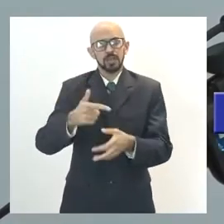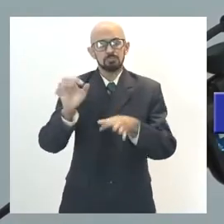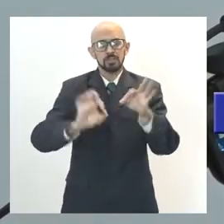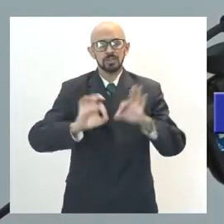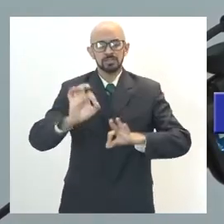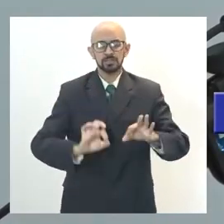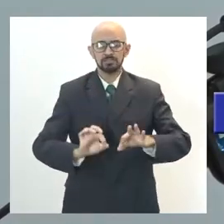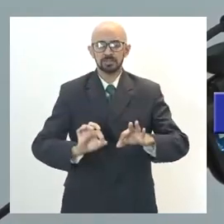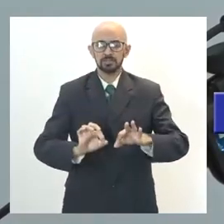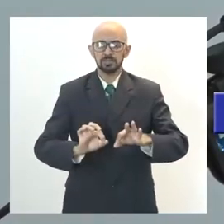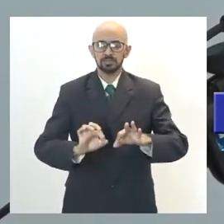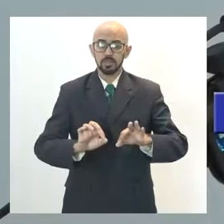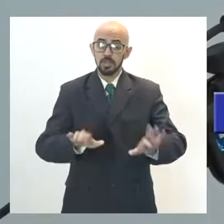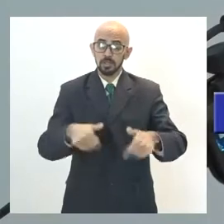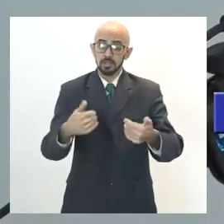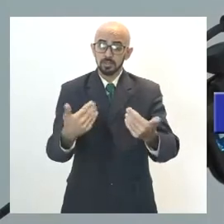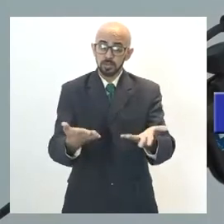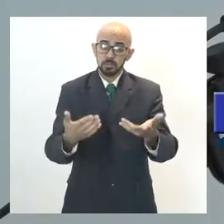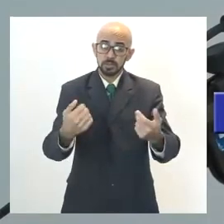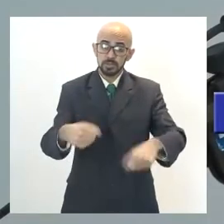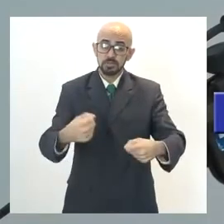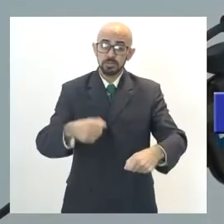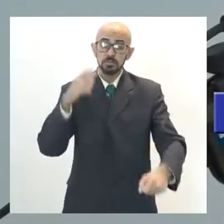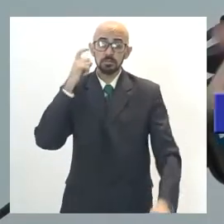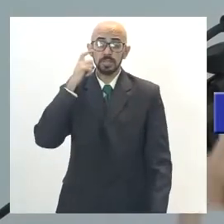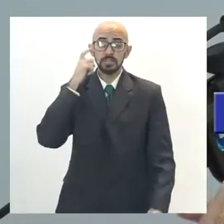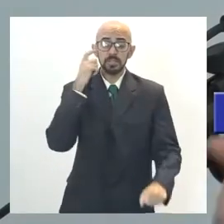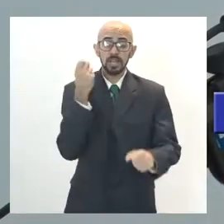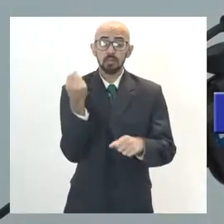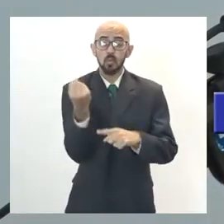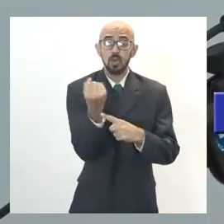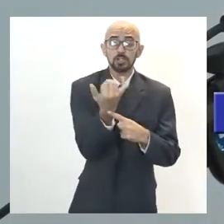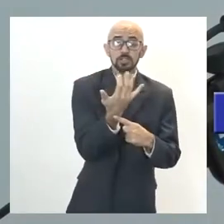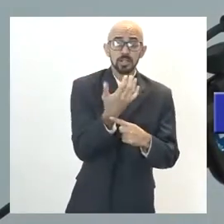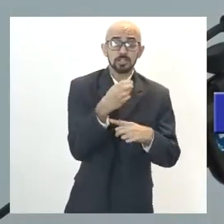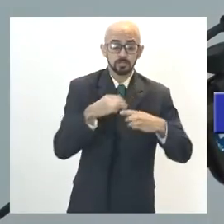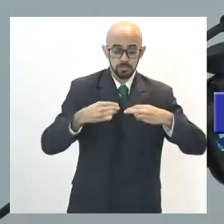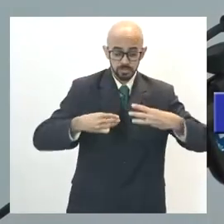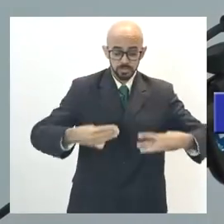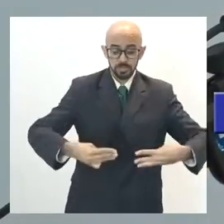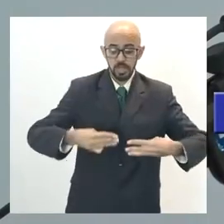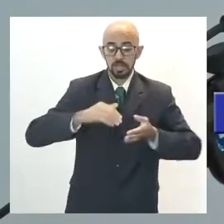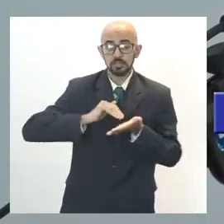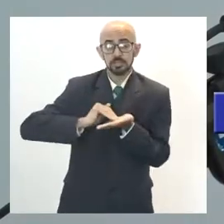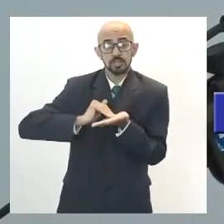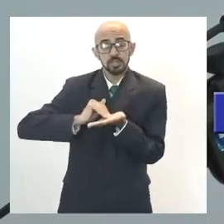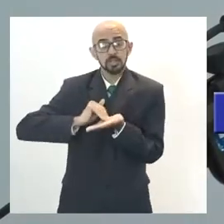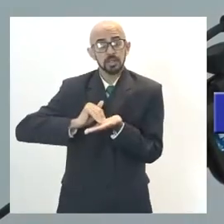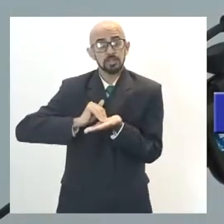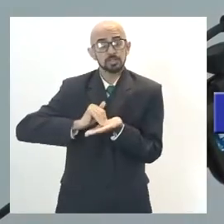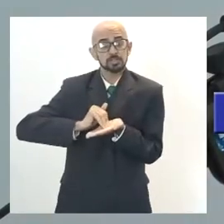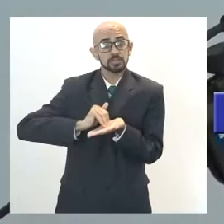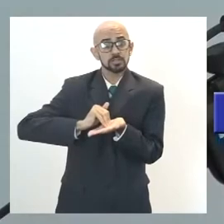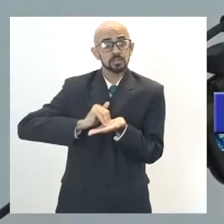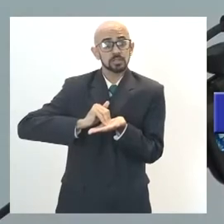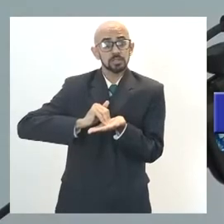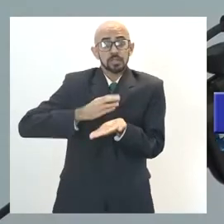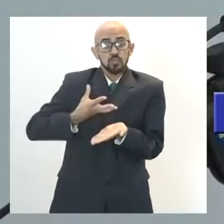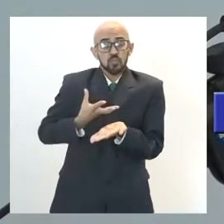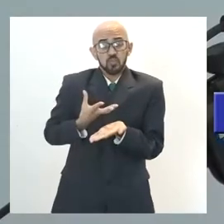planejamento vamos aí pensar o número de Ministérios e os números de secretarias que estão